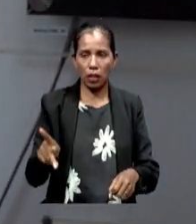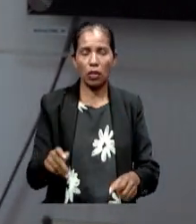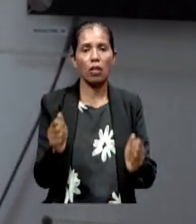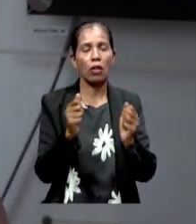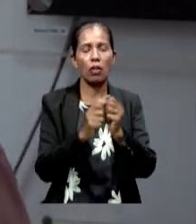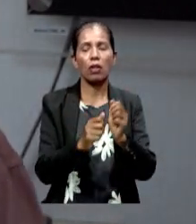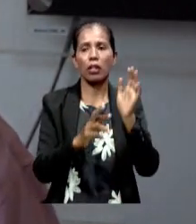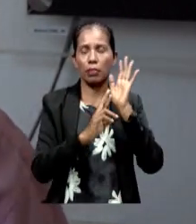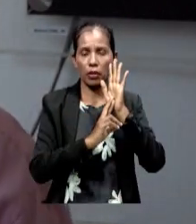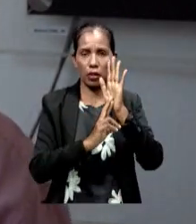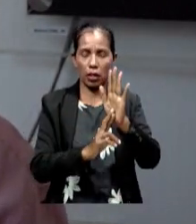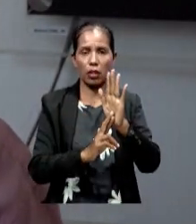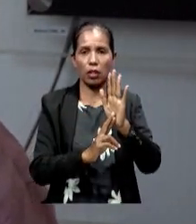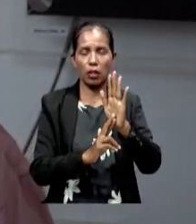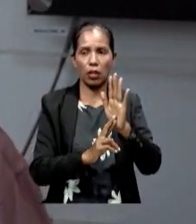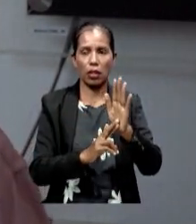representação, nunciatura.